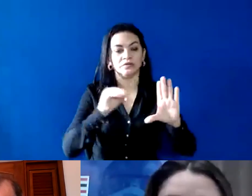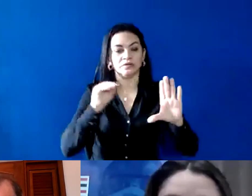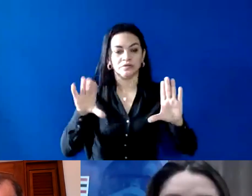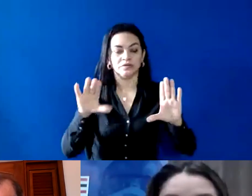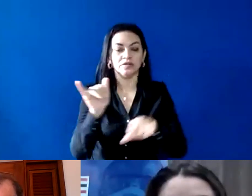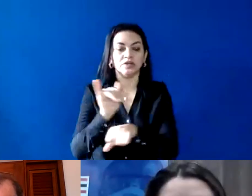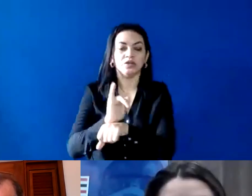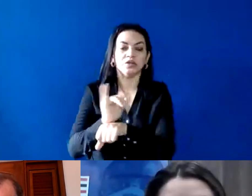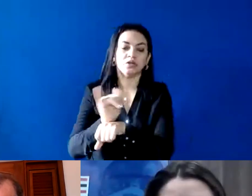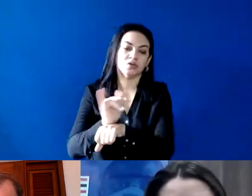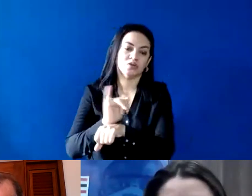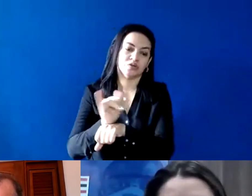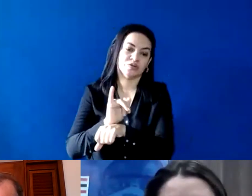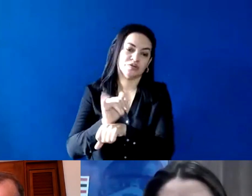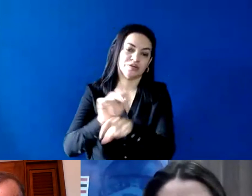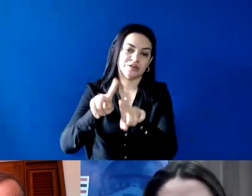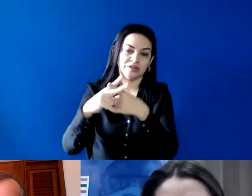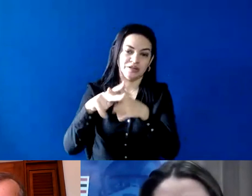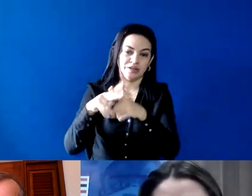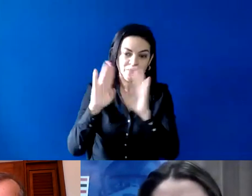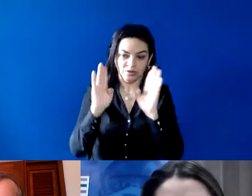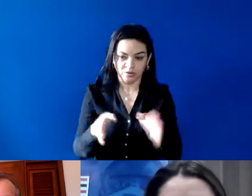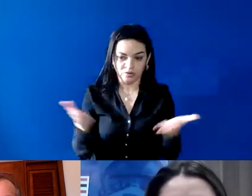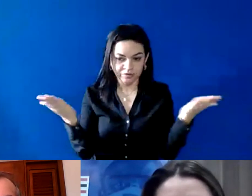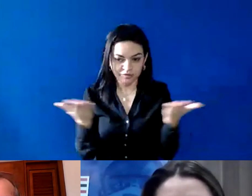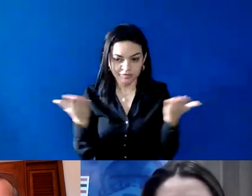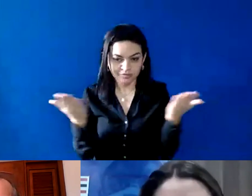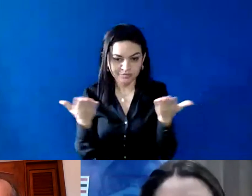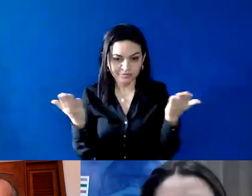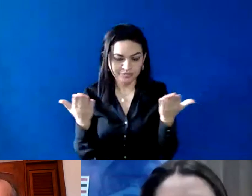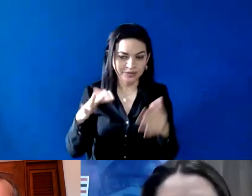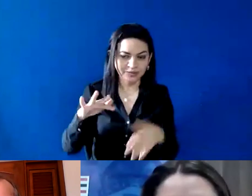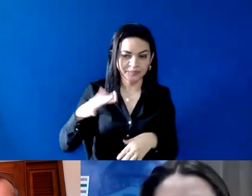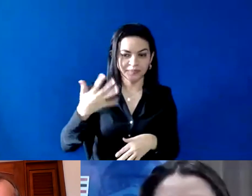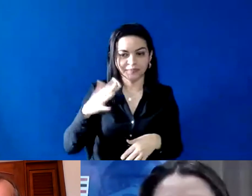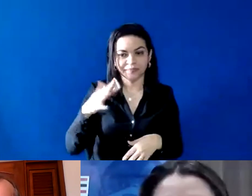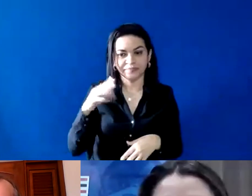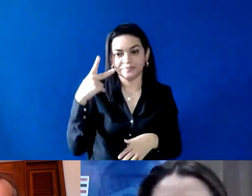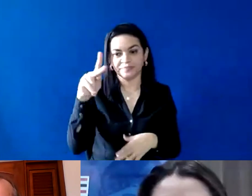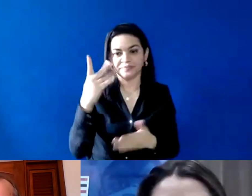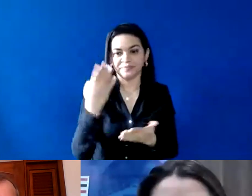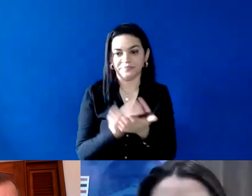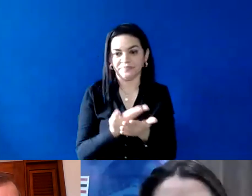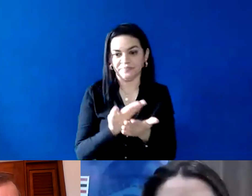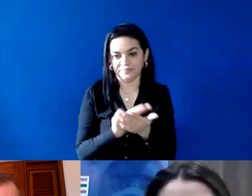YouTube, que regularizou já em meados da sua aula.